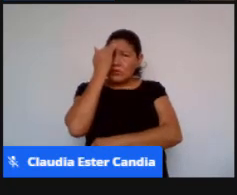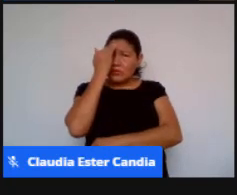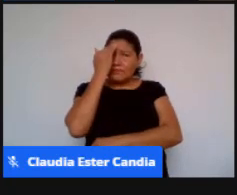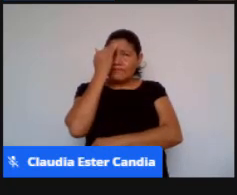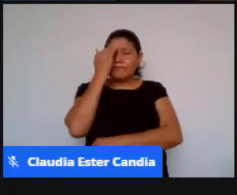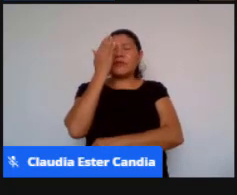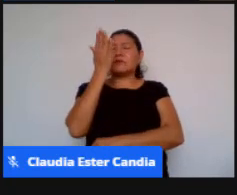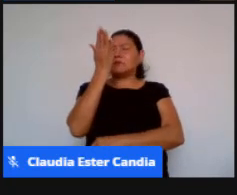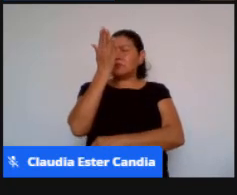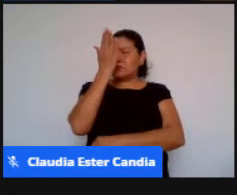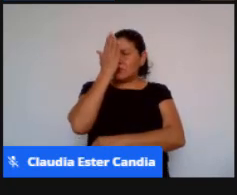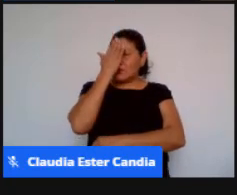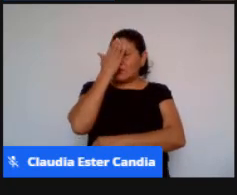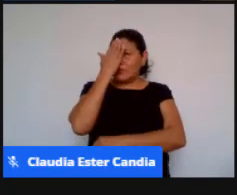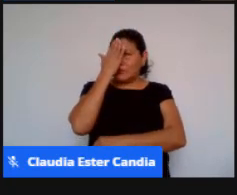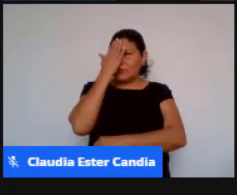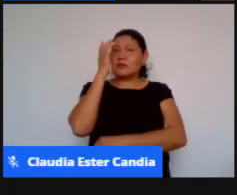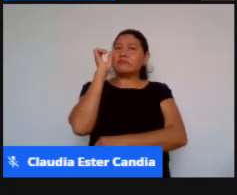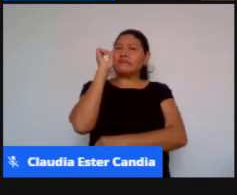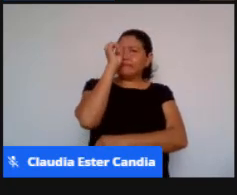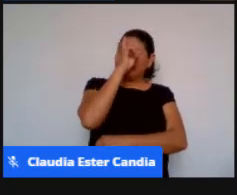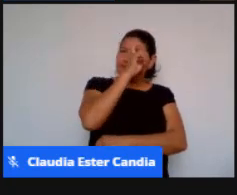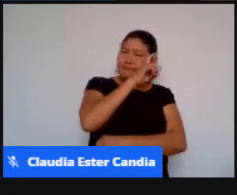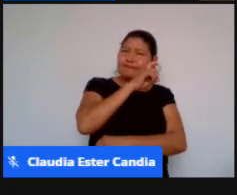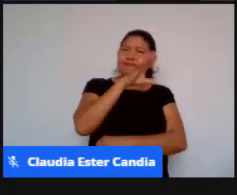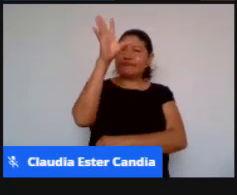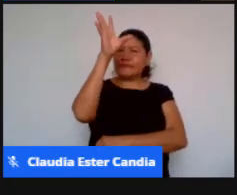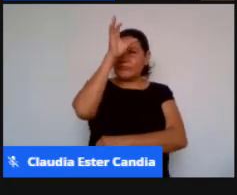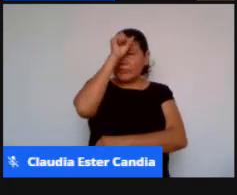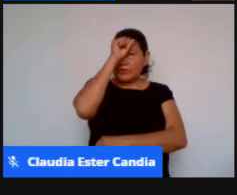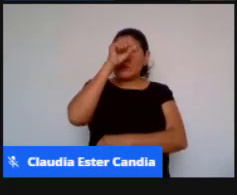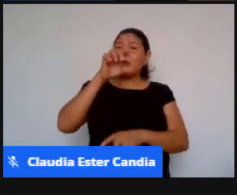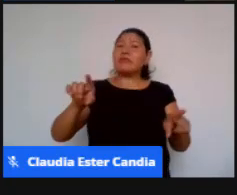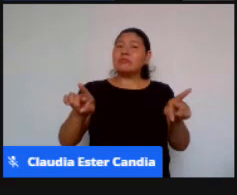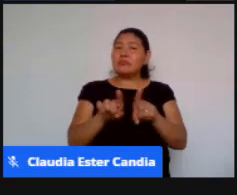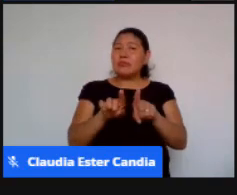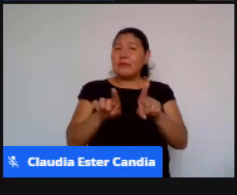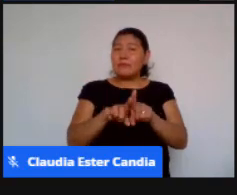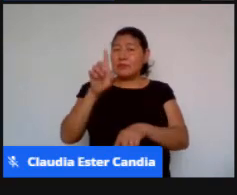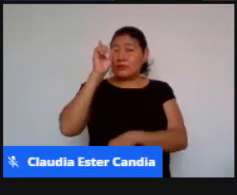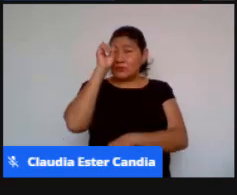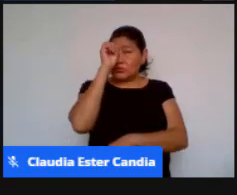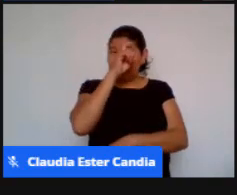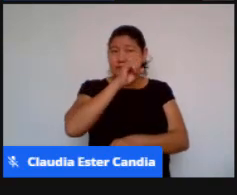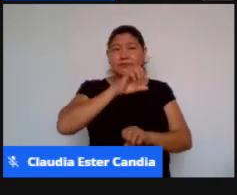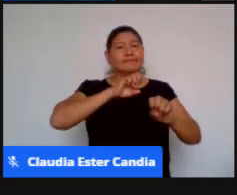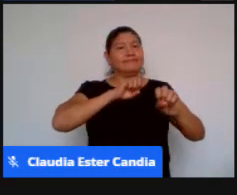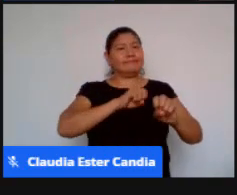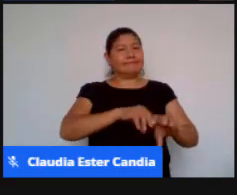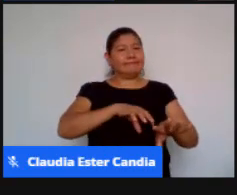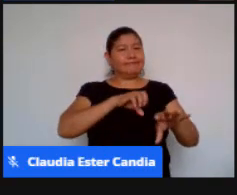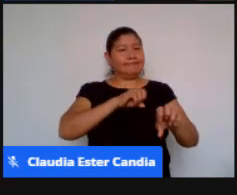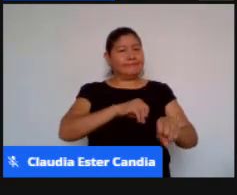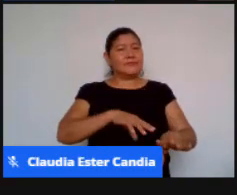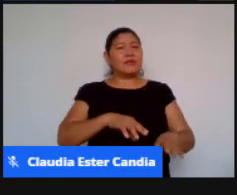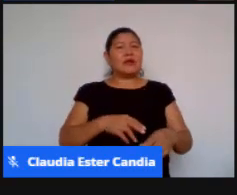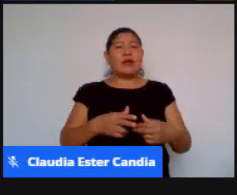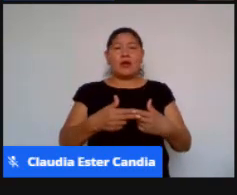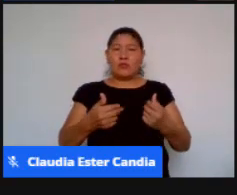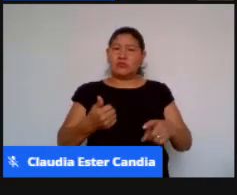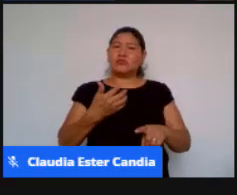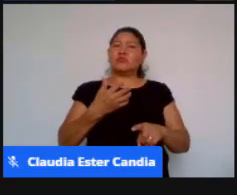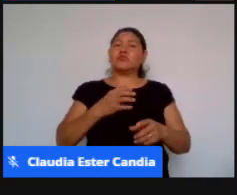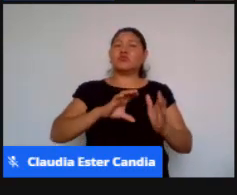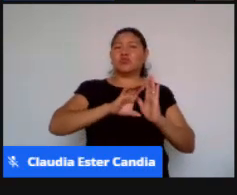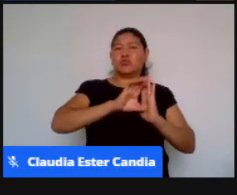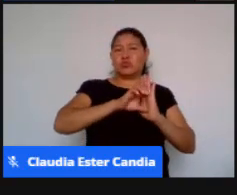óbvio, né? Eles aprenderam, né? Aprenderam, então, dentro daquilo que é possível. Mas para eu ensinar determinados conteúdos, eu sempre